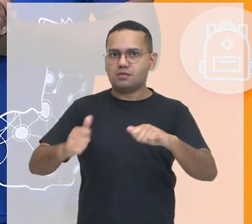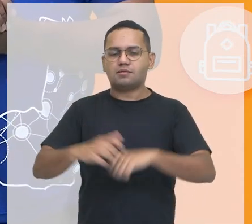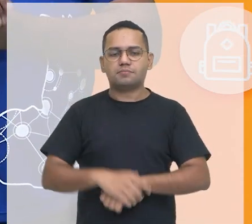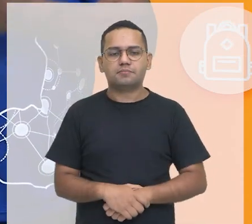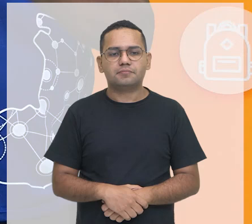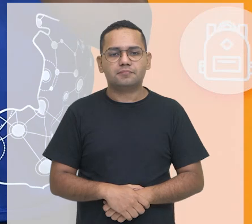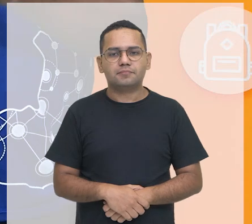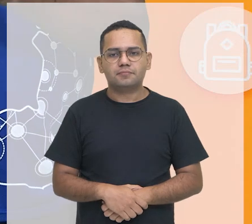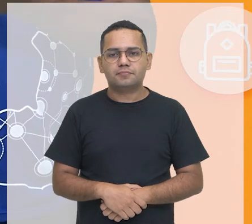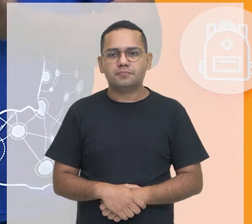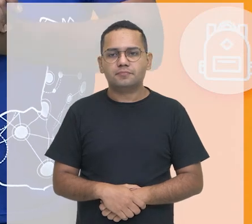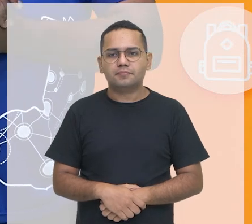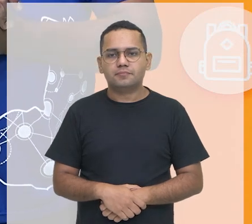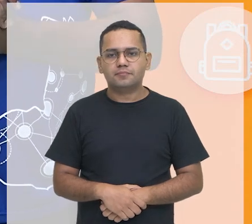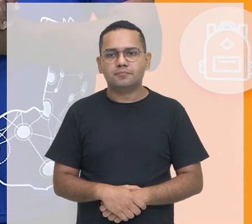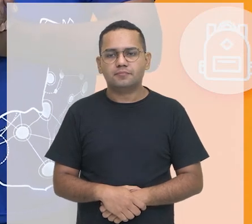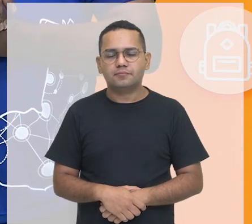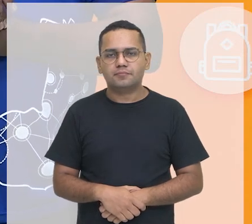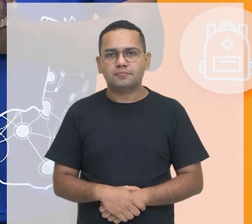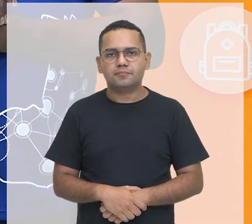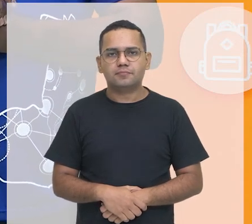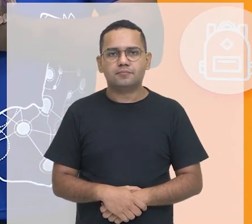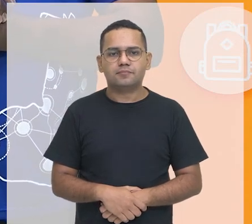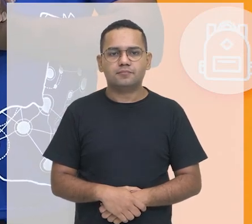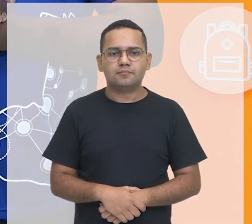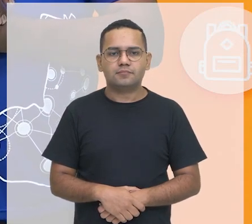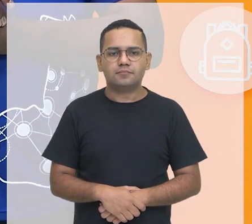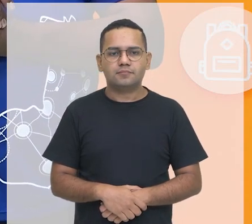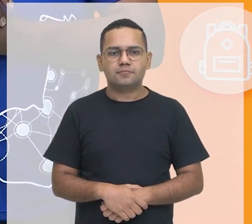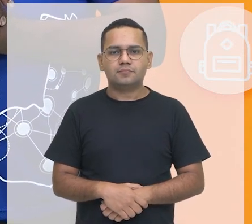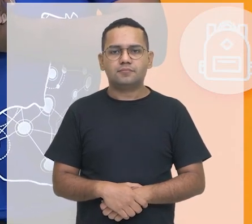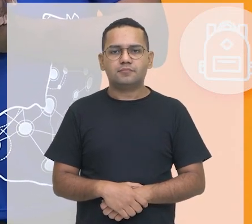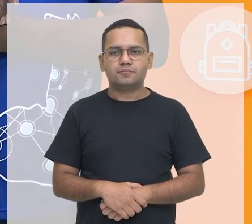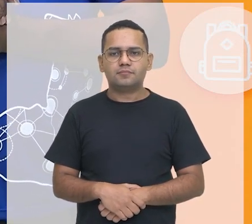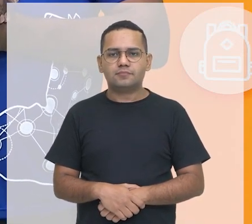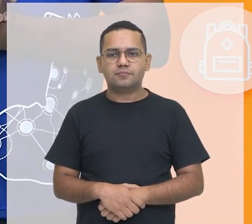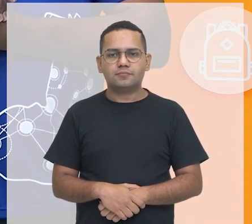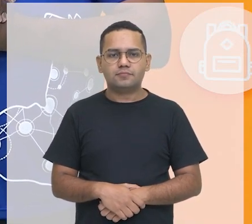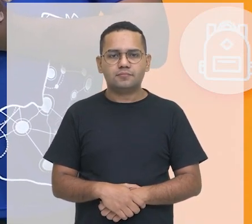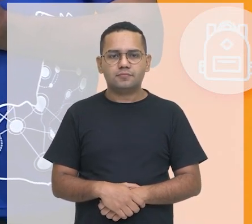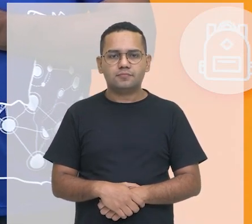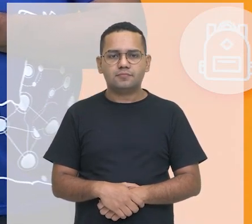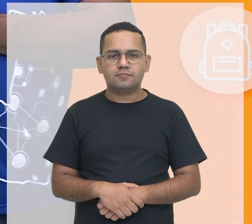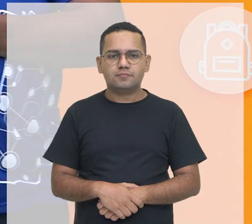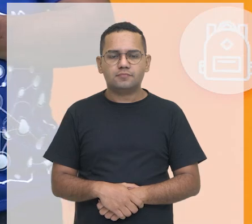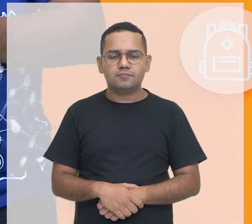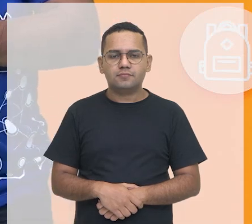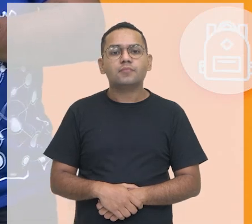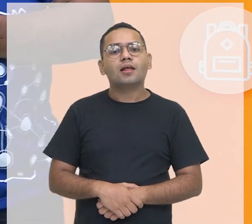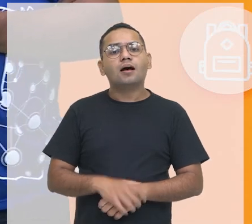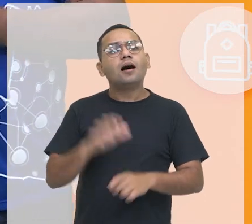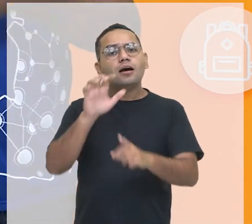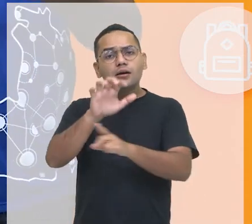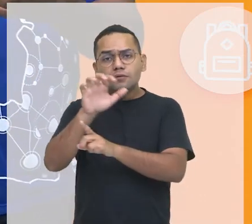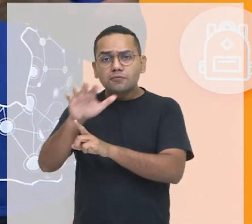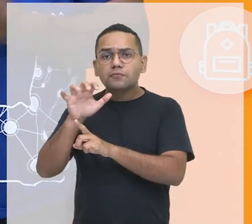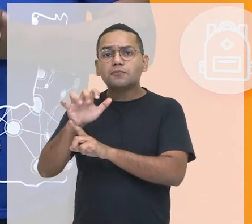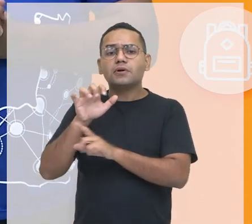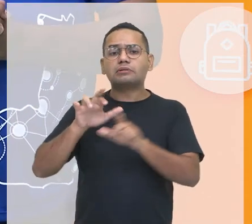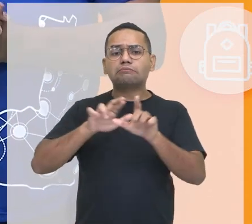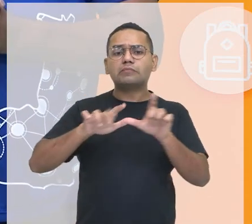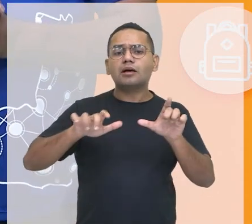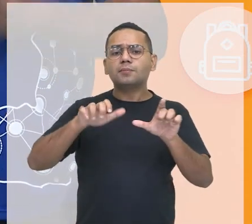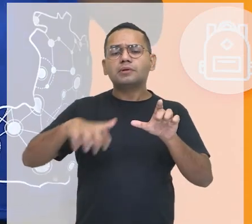pessoal? Tem que olhar para esses pontos aí. E, por fim, a influência da mídia na opinião pública é